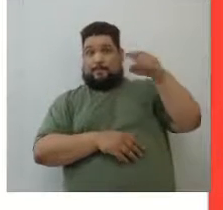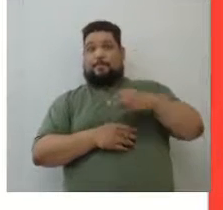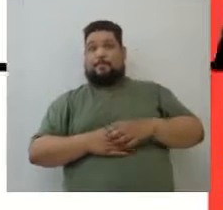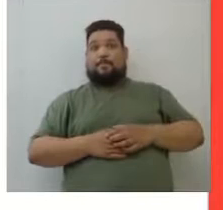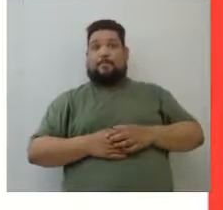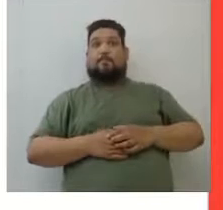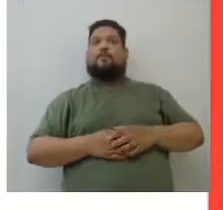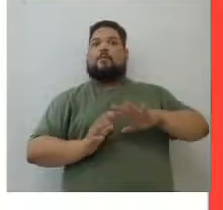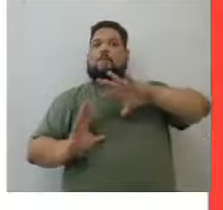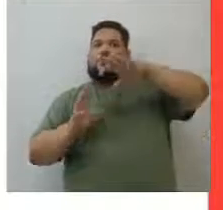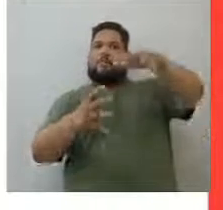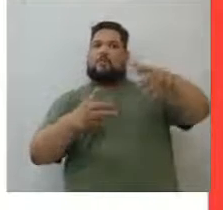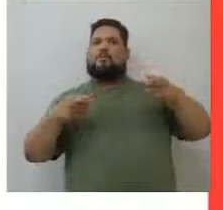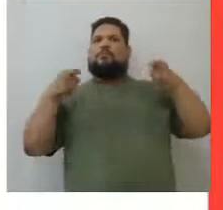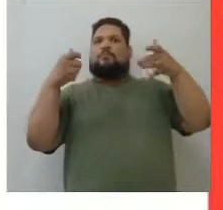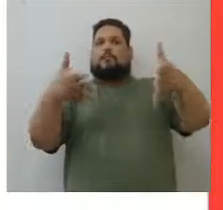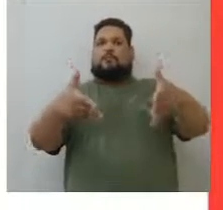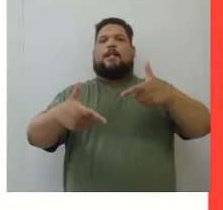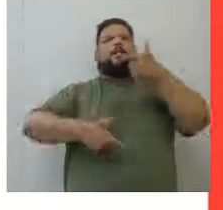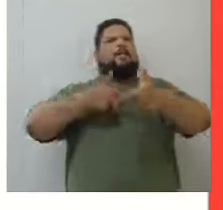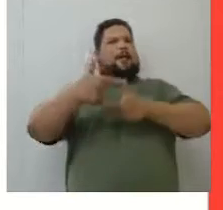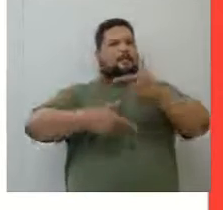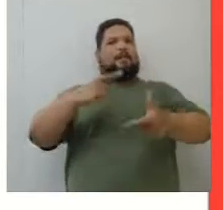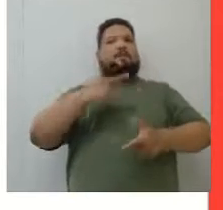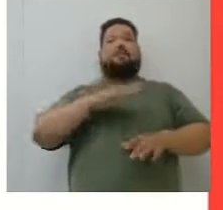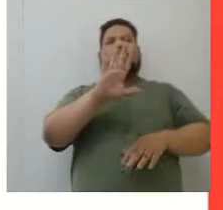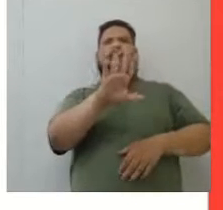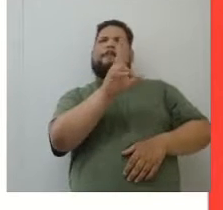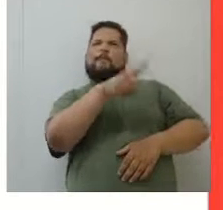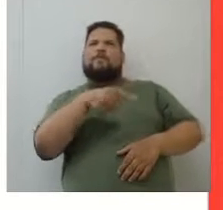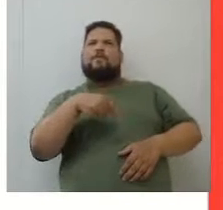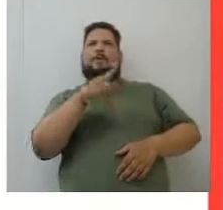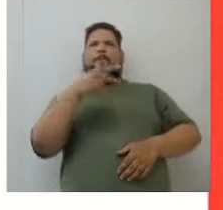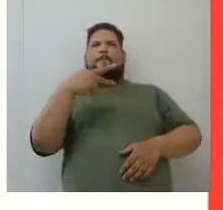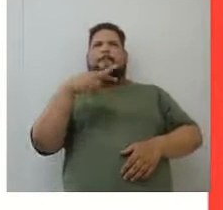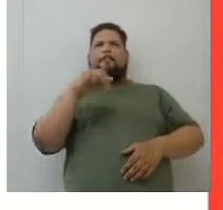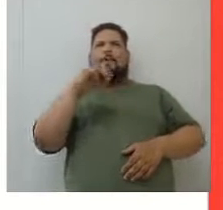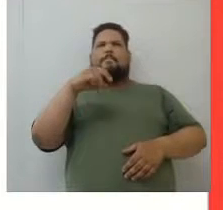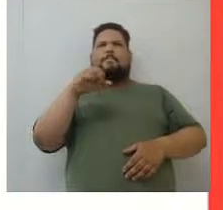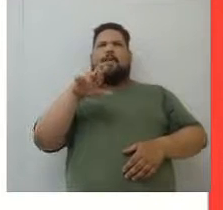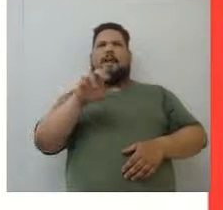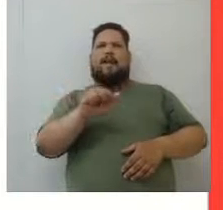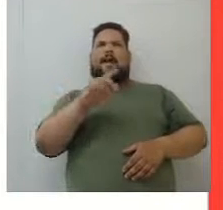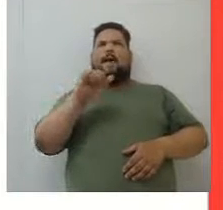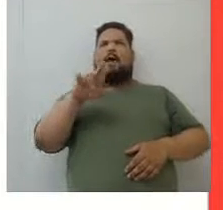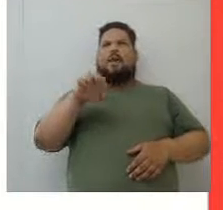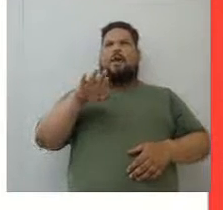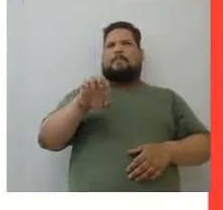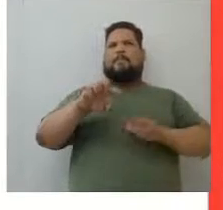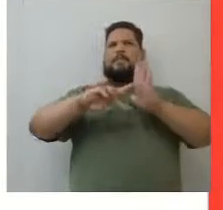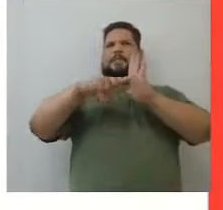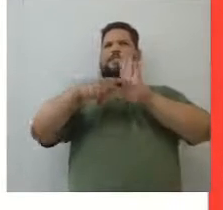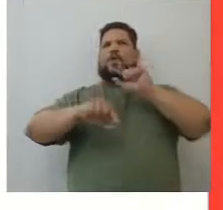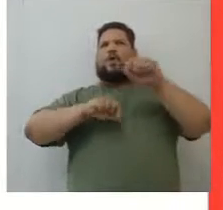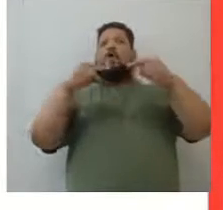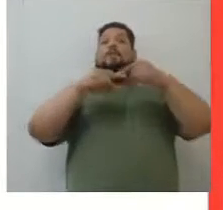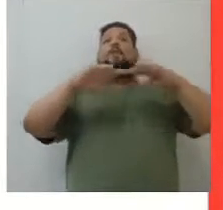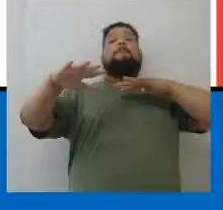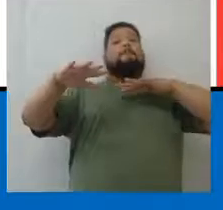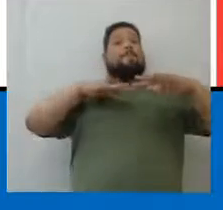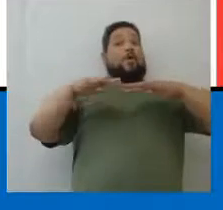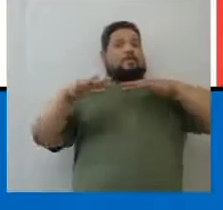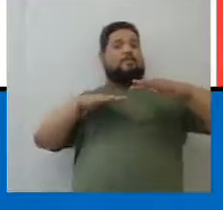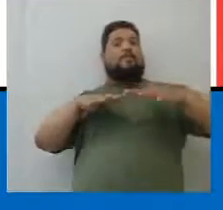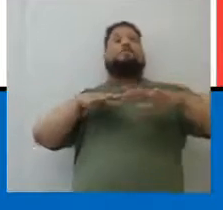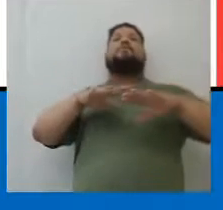realmente mundial para esse grupo. Professor, vamos lá. Primavera Árabe, tá? Como eu falei para vocês, a Primavera Árabe foi aquele movimento